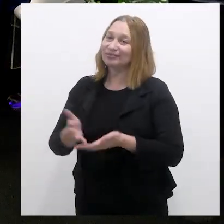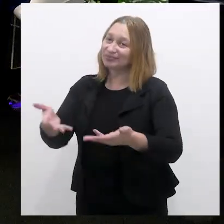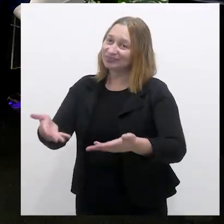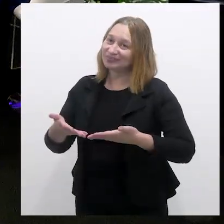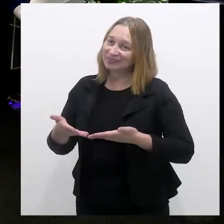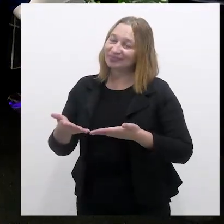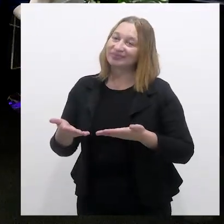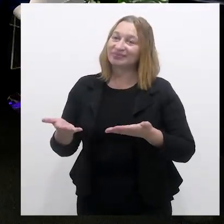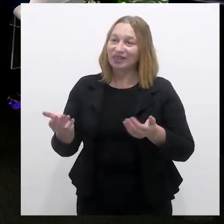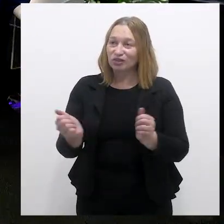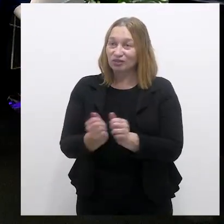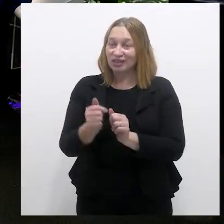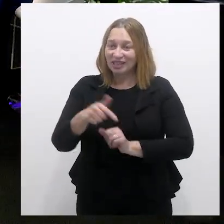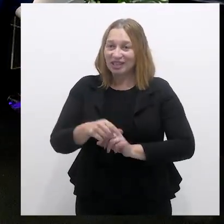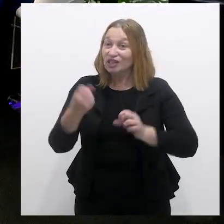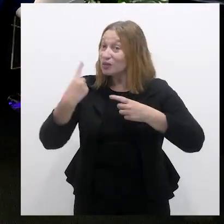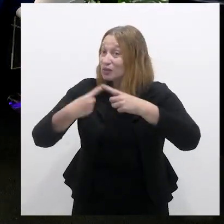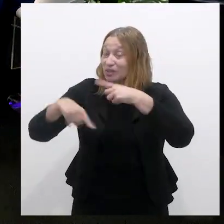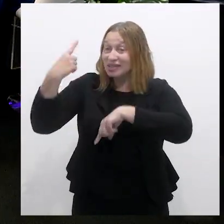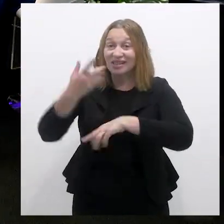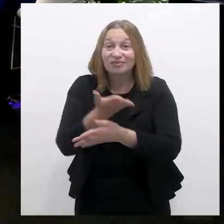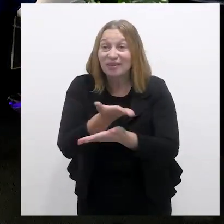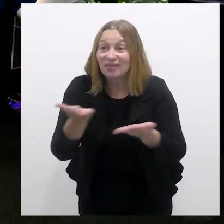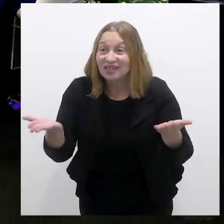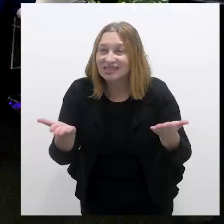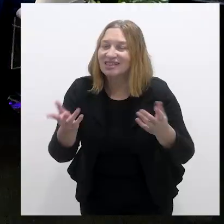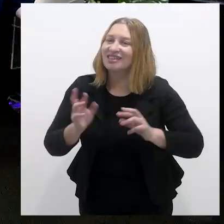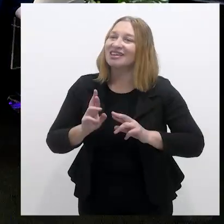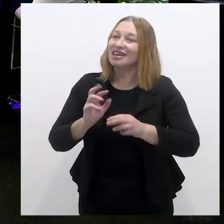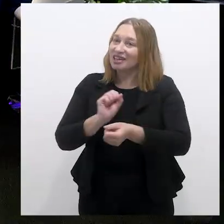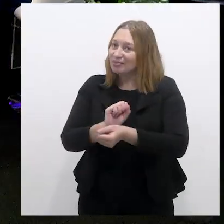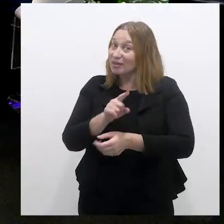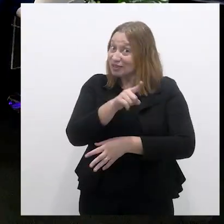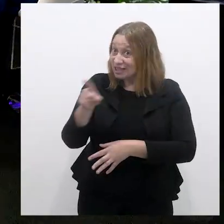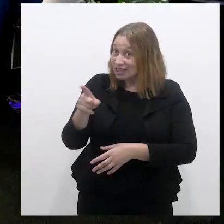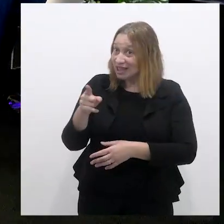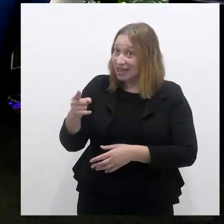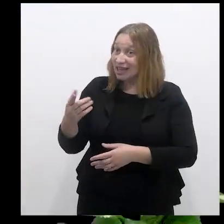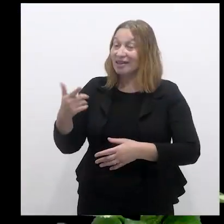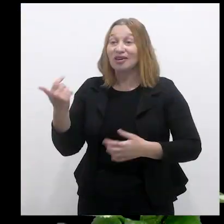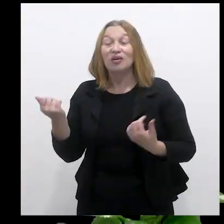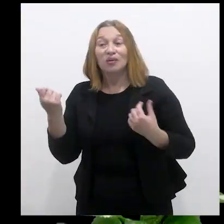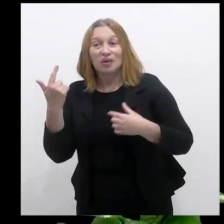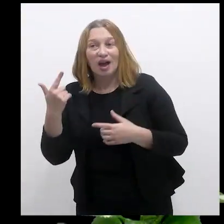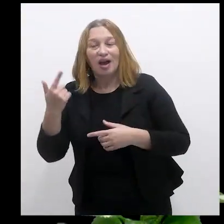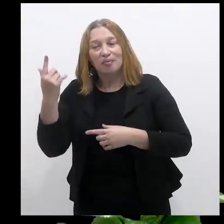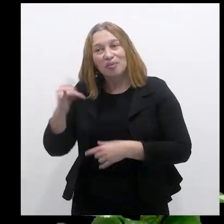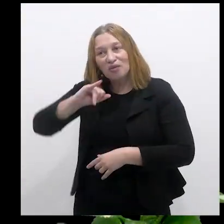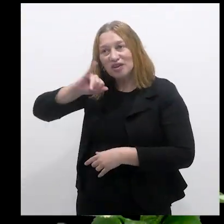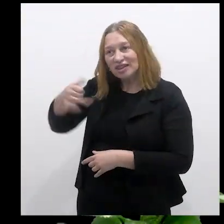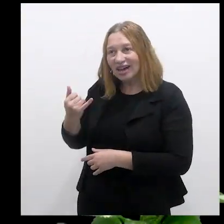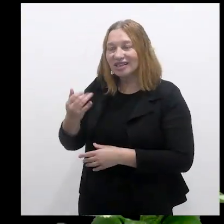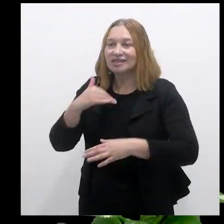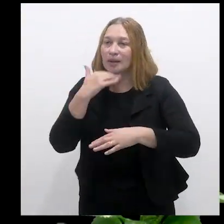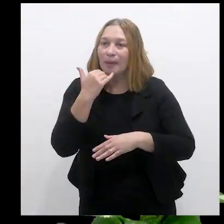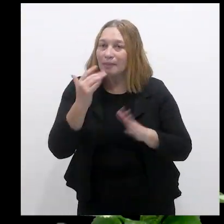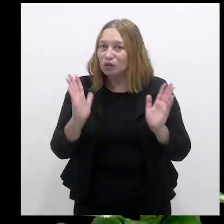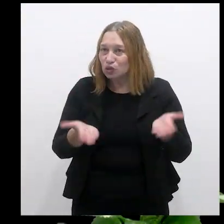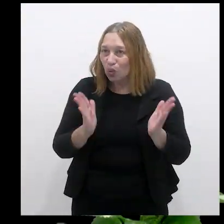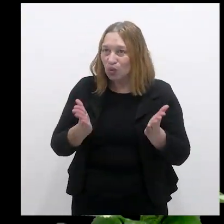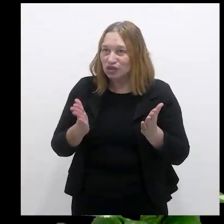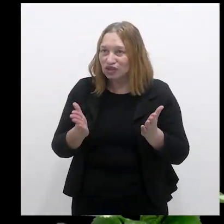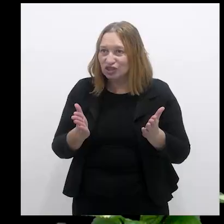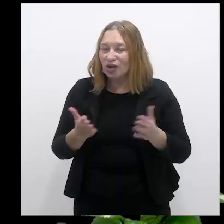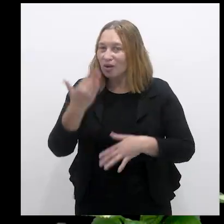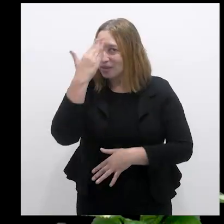Muito obrigado, gente. Foi um prazer imenso receber vocês por aqui. Sucesso para todo mundo. E espero que você tenha curtido e aproveitado o nosso